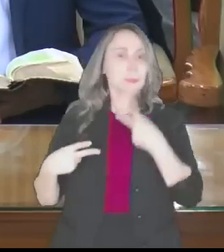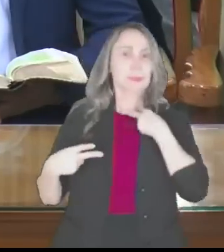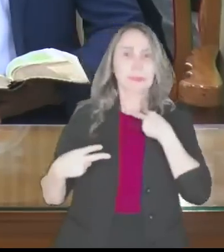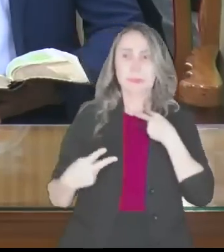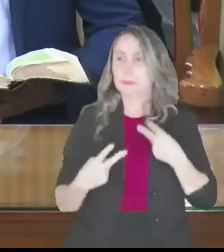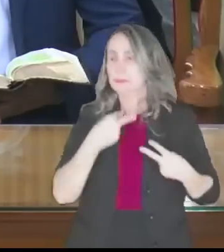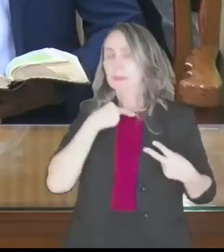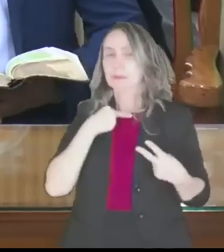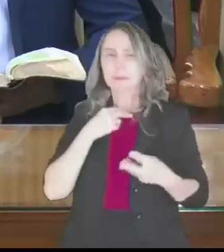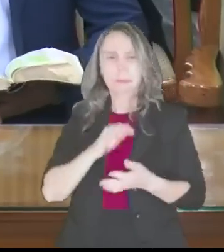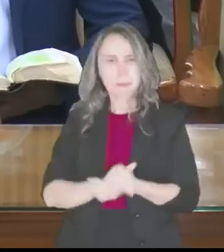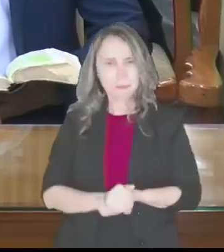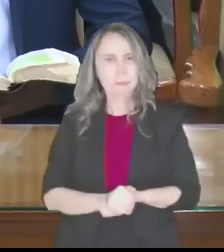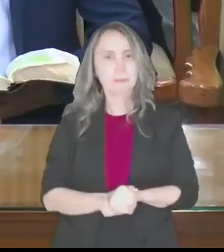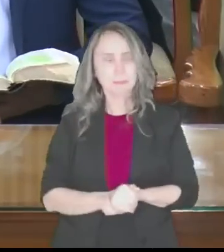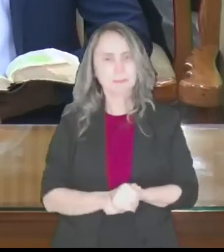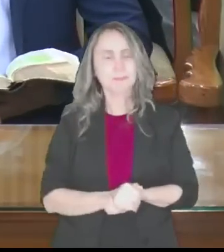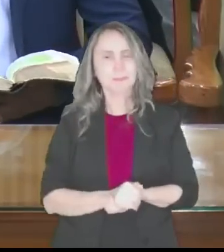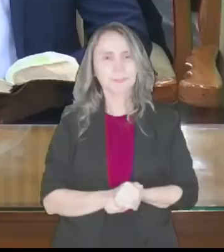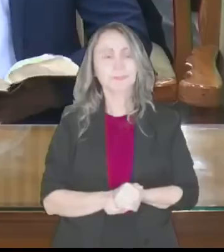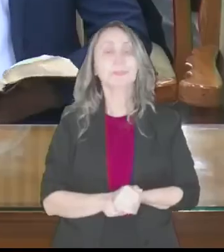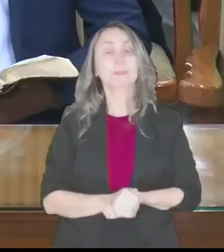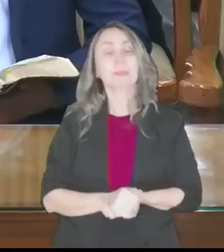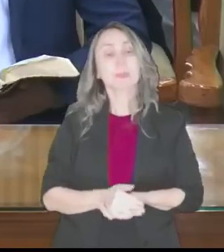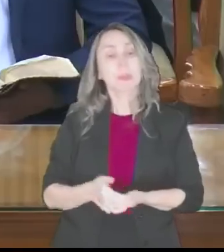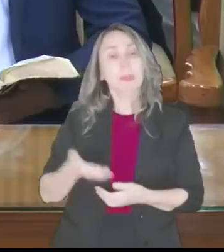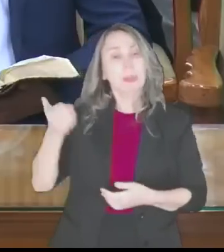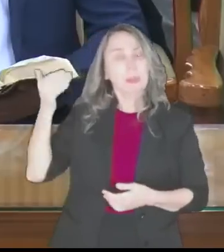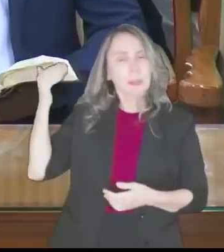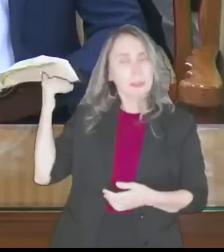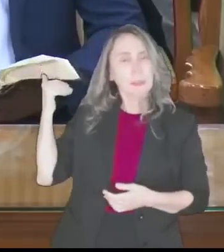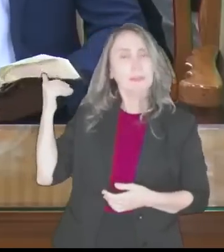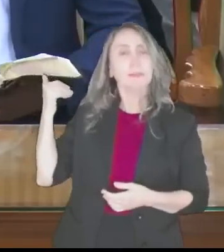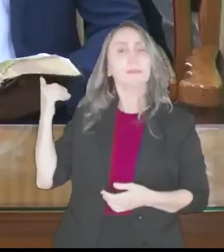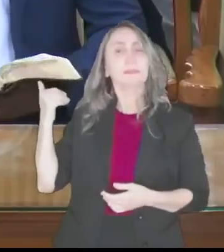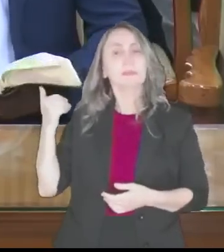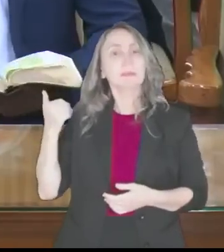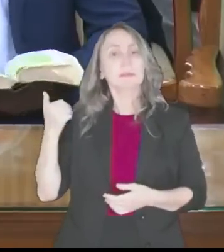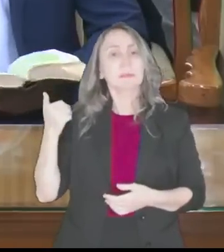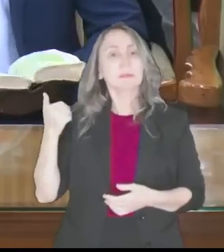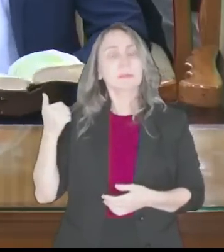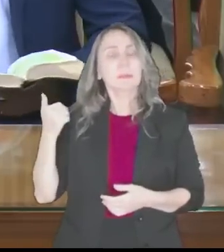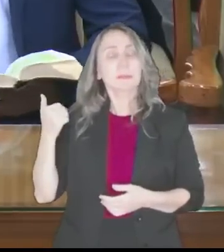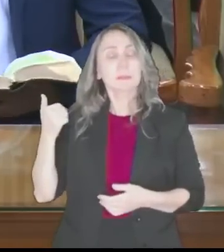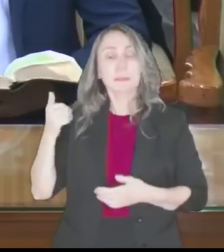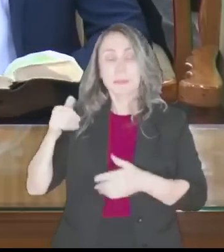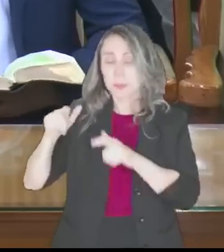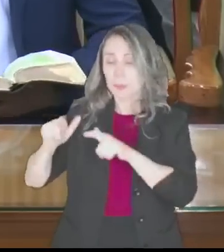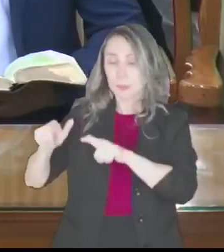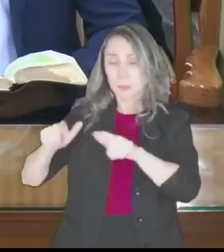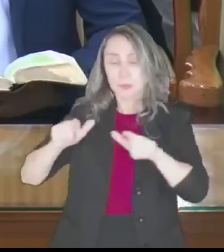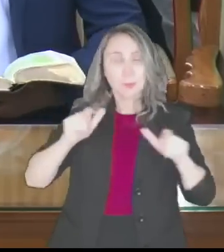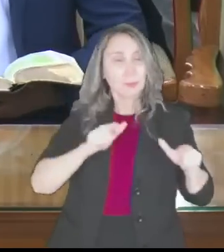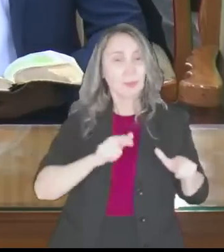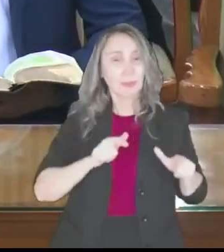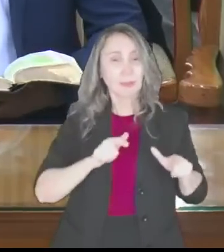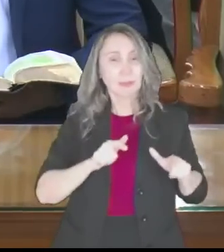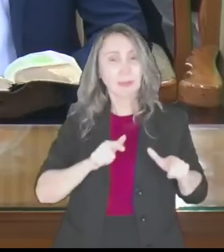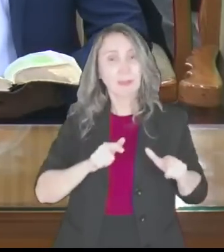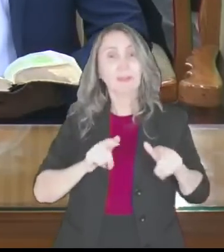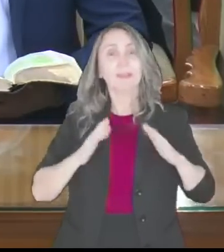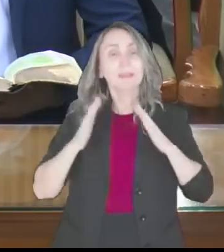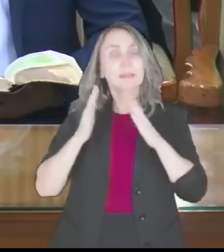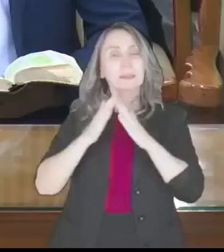dia de doutrina, em uns lugares é segunda, em outros lugares é terça, em outros lugares é quarta, em outros lugares é sexta. Em muitos lugares por aí afora, nem na casa